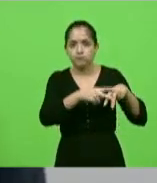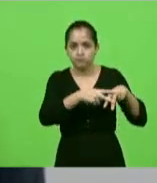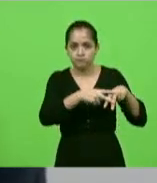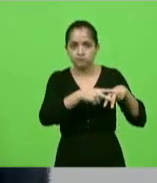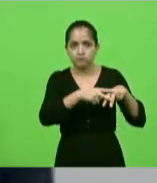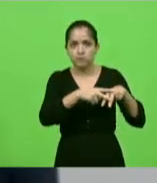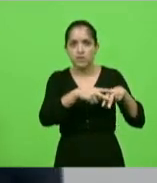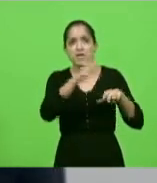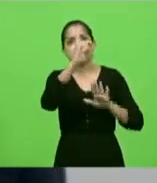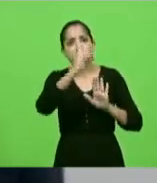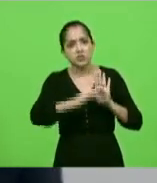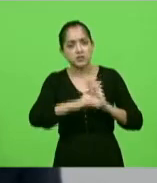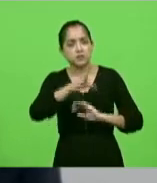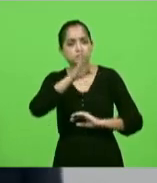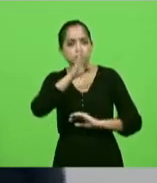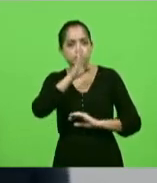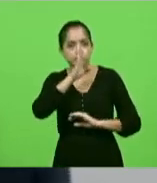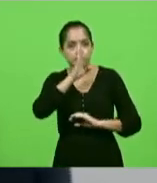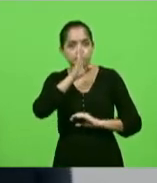de permanecer calado.